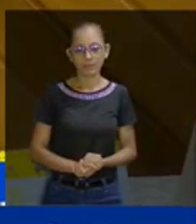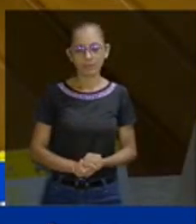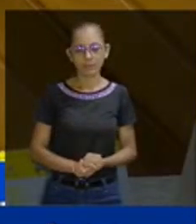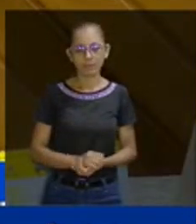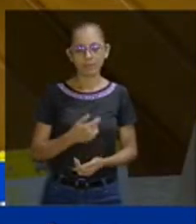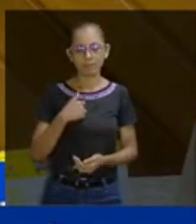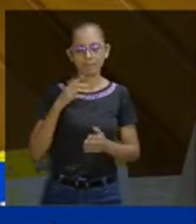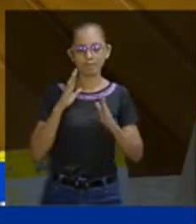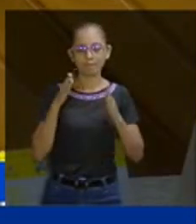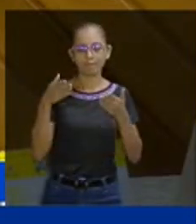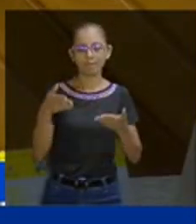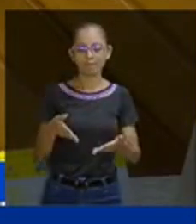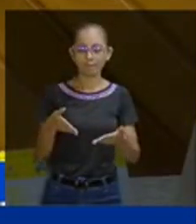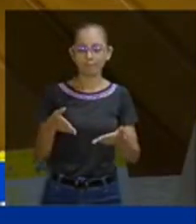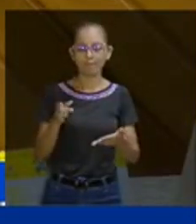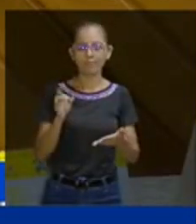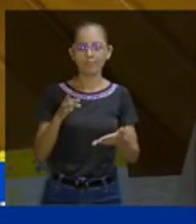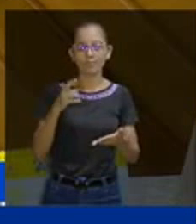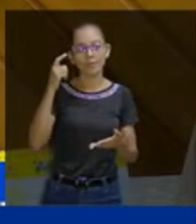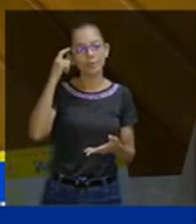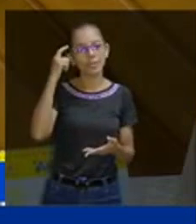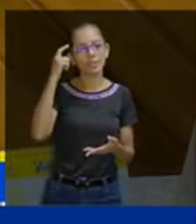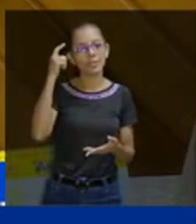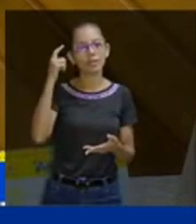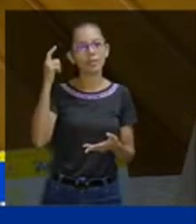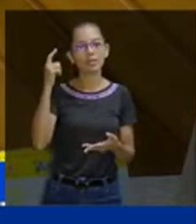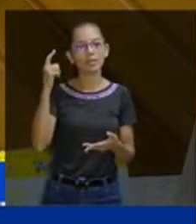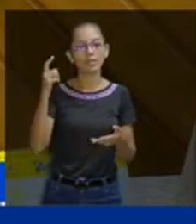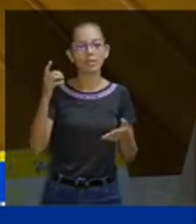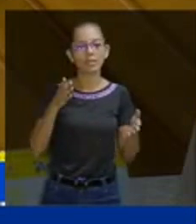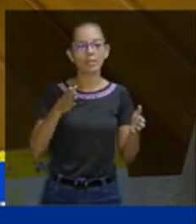que aconteceu de melhor durante esse período.